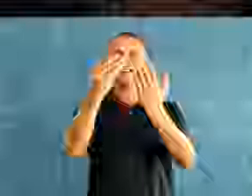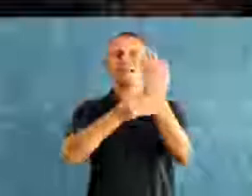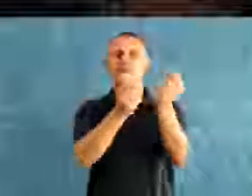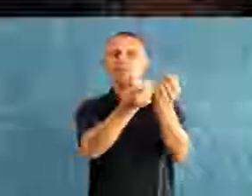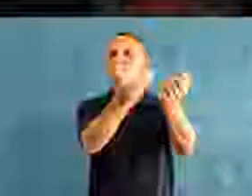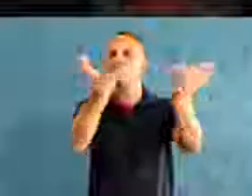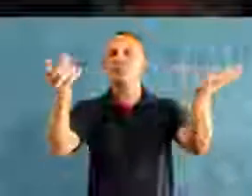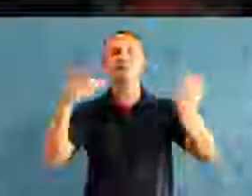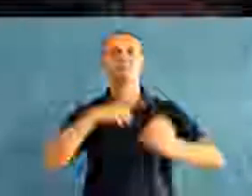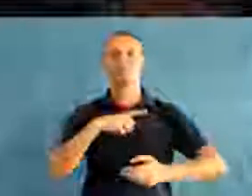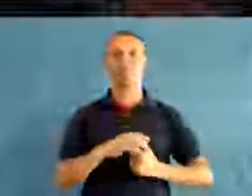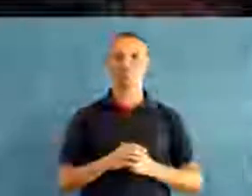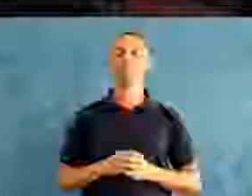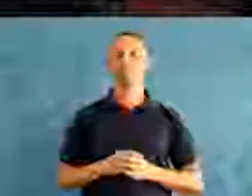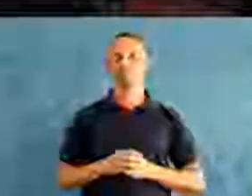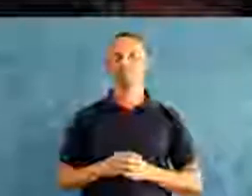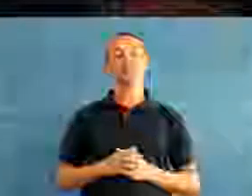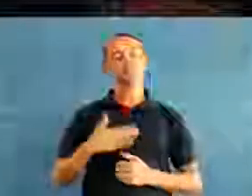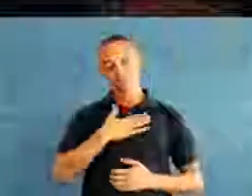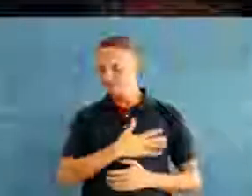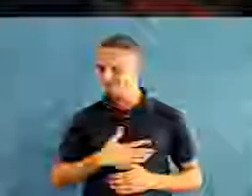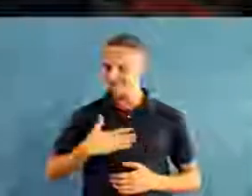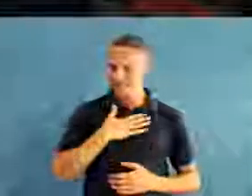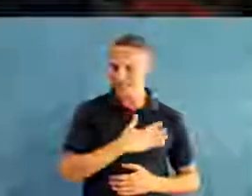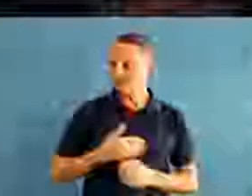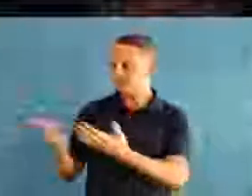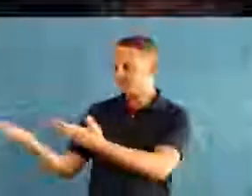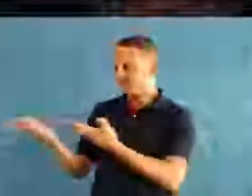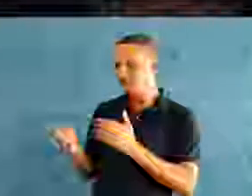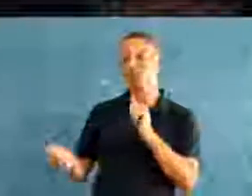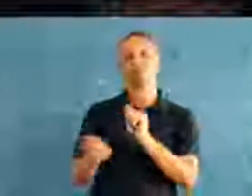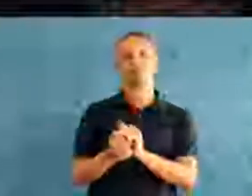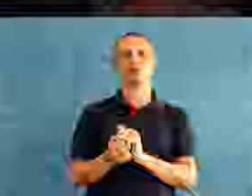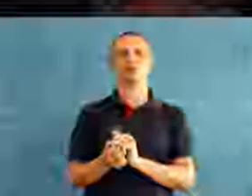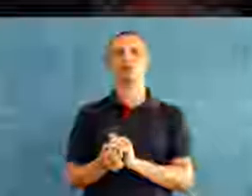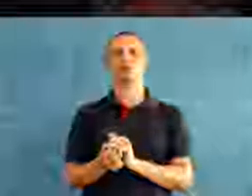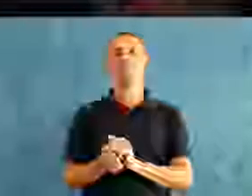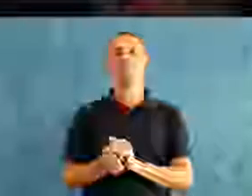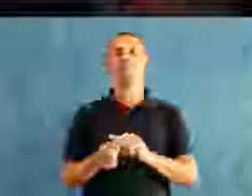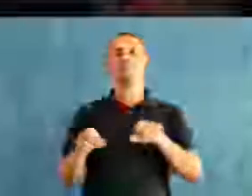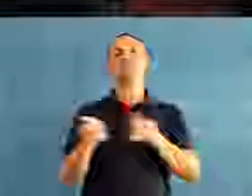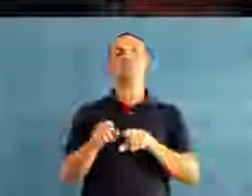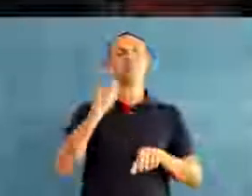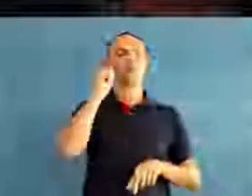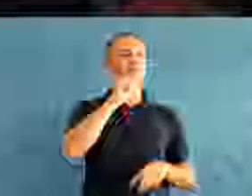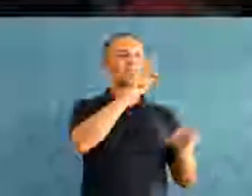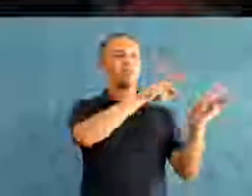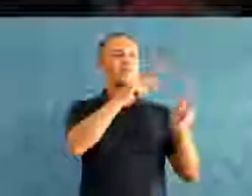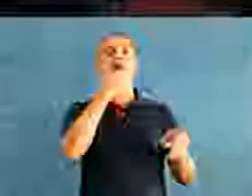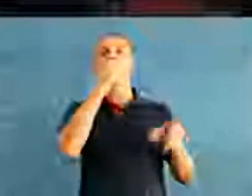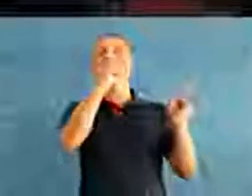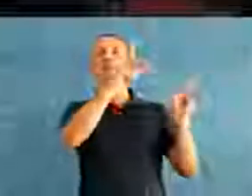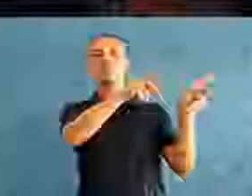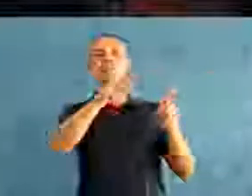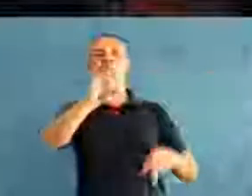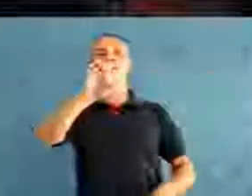Né? E é um prazer imenso recebê-la aqui, como também é um prazer muito grande receber a professora Eduardo de Assis Duarte, a professora